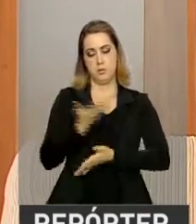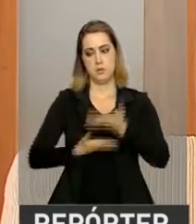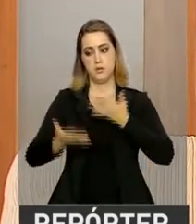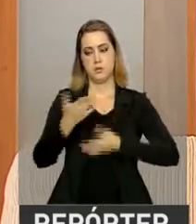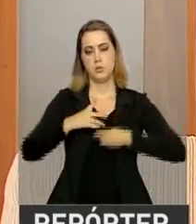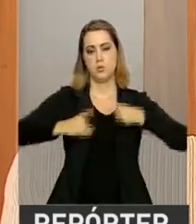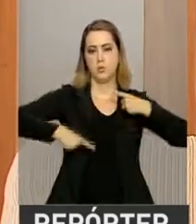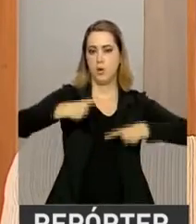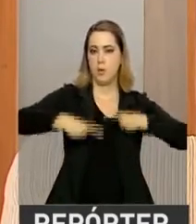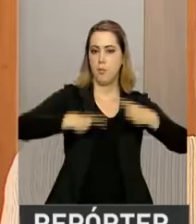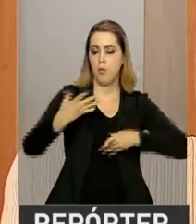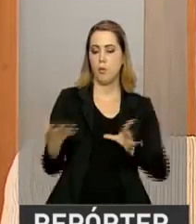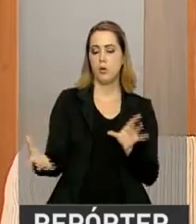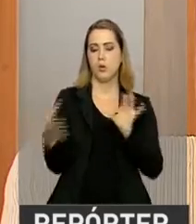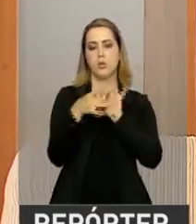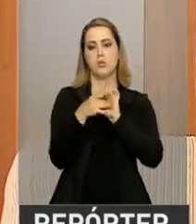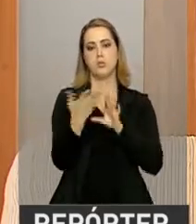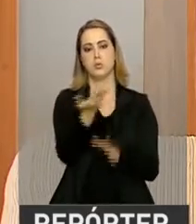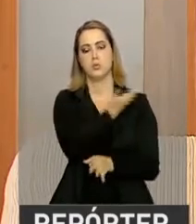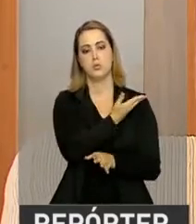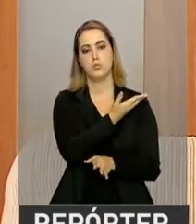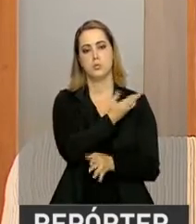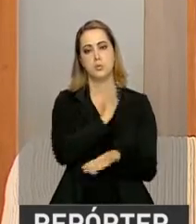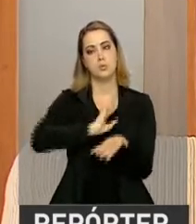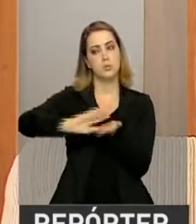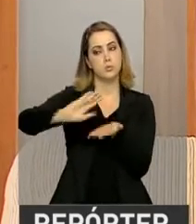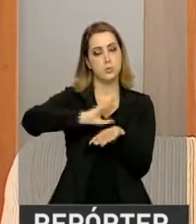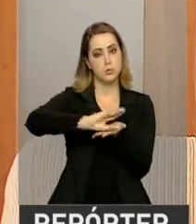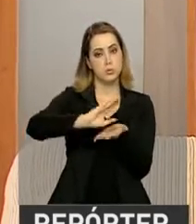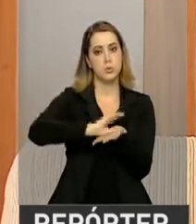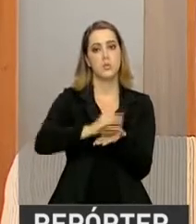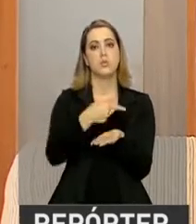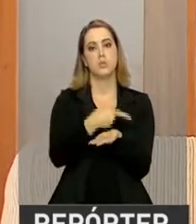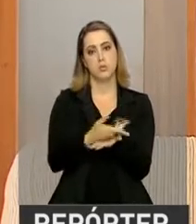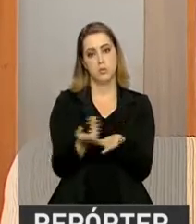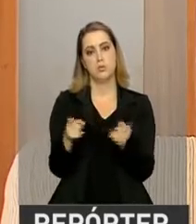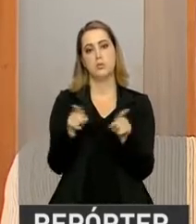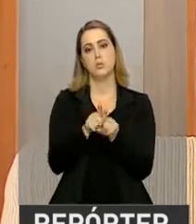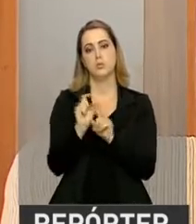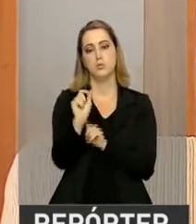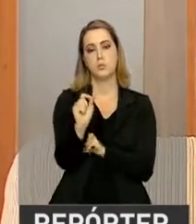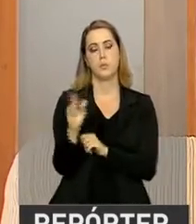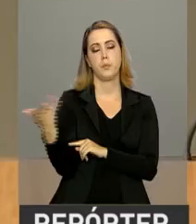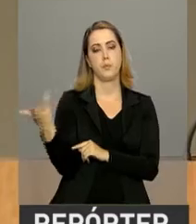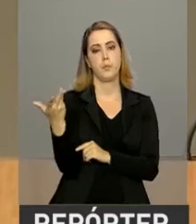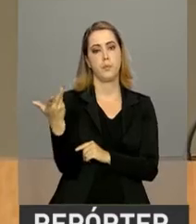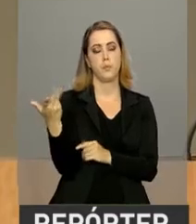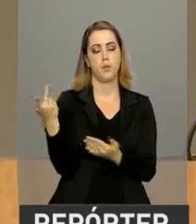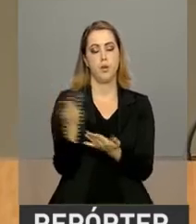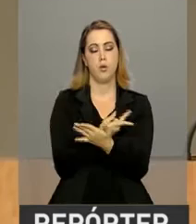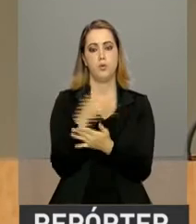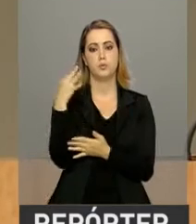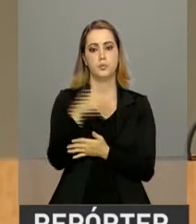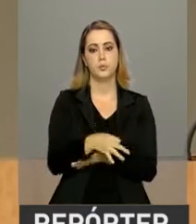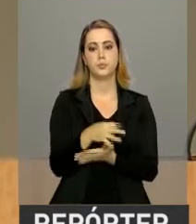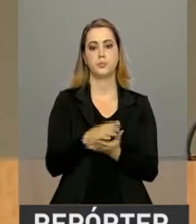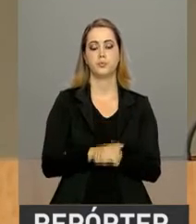política amigável para investimento, sejam bem-sucedidas. Estamos